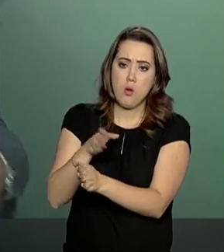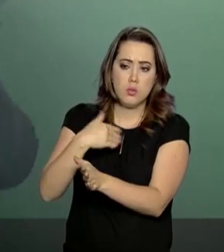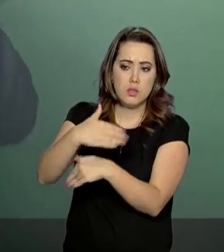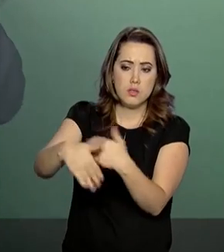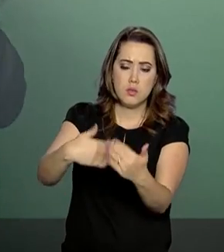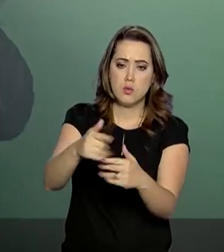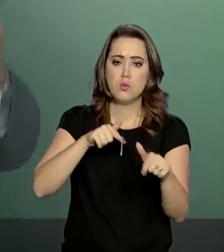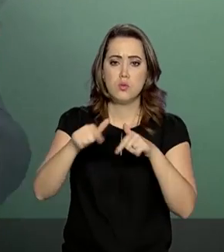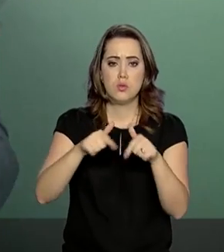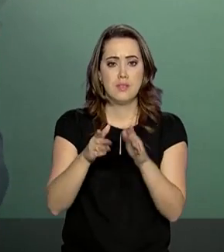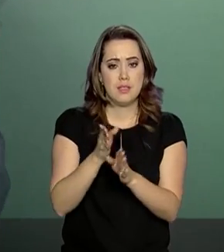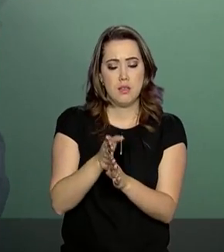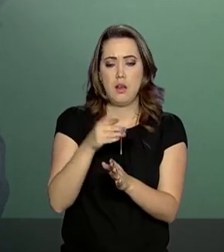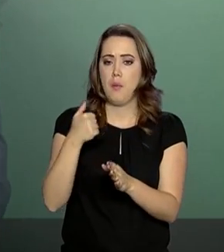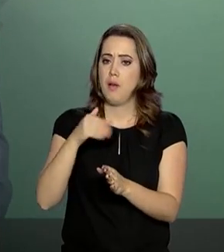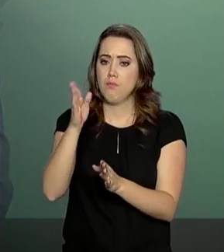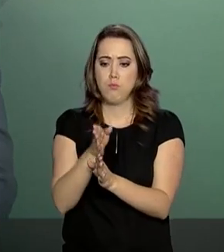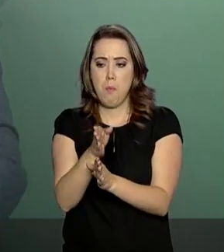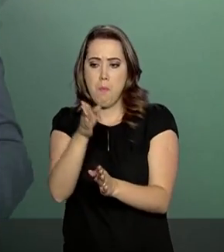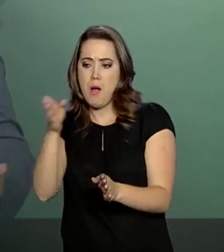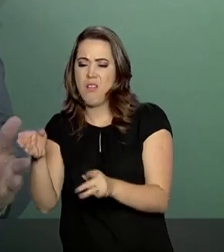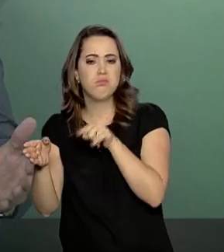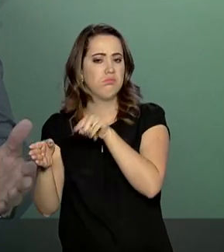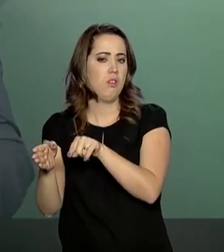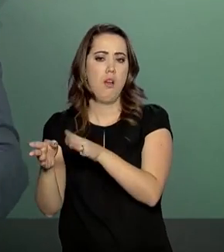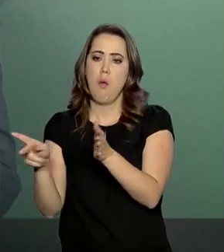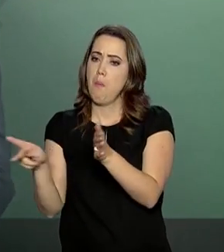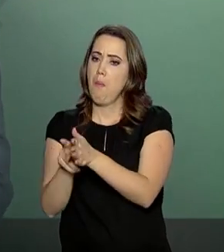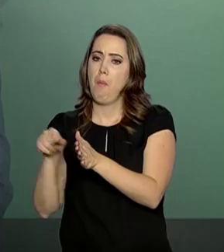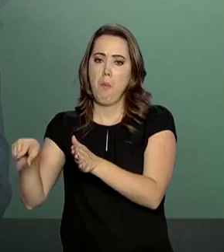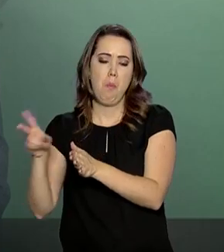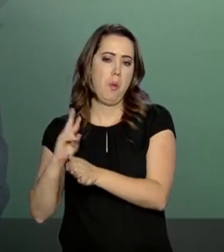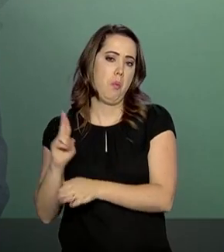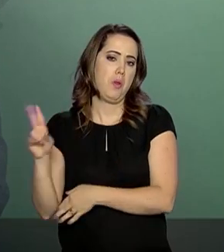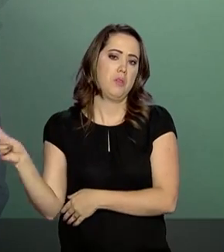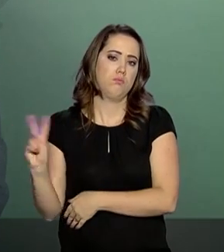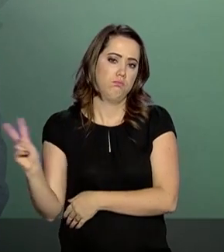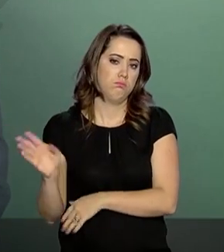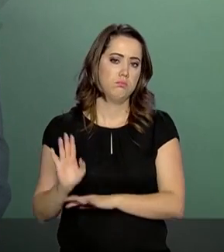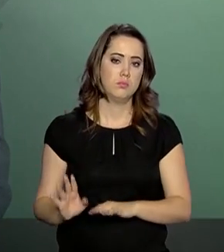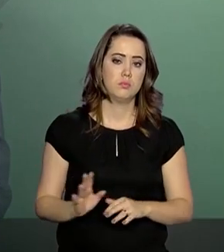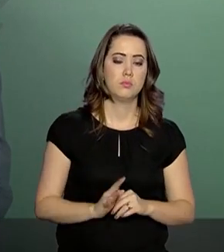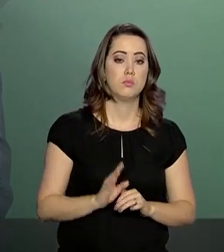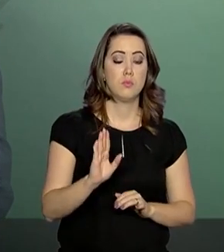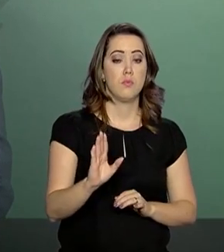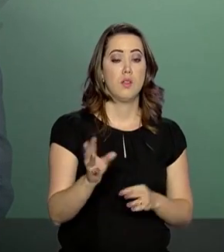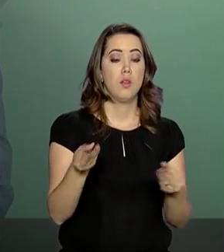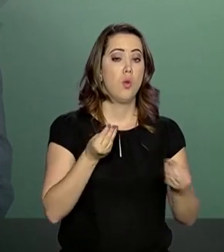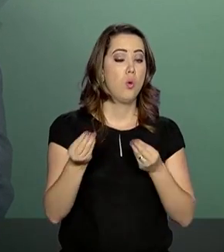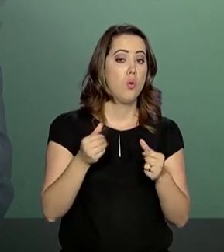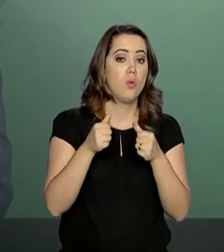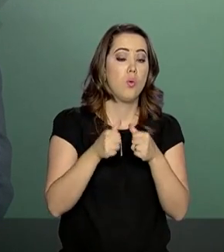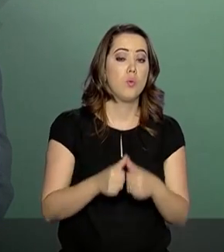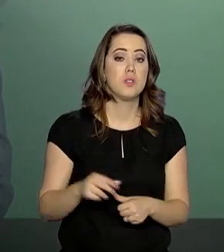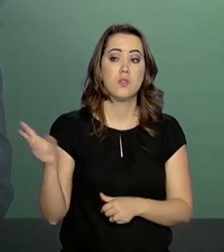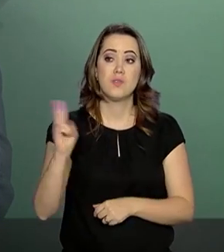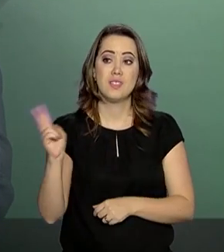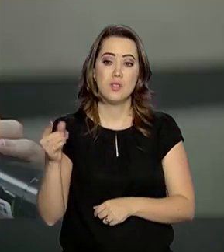desencadeadas além da nossa borda de Fronteira são naturalmente de responsabilidade do governo venezuelano como ficam os